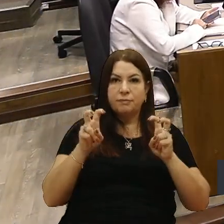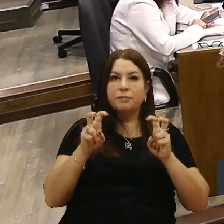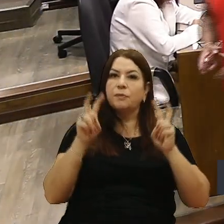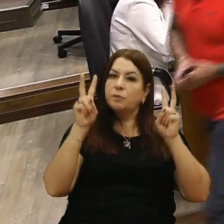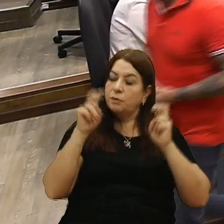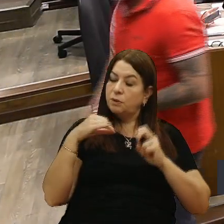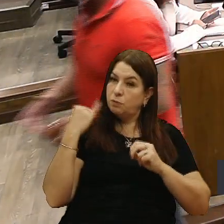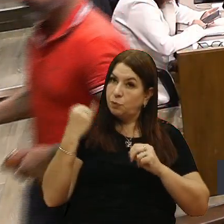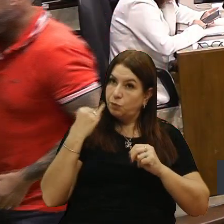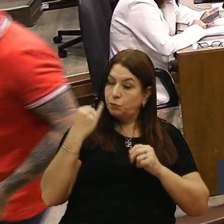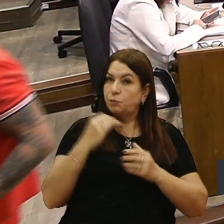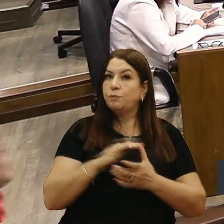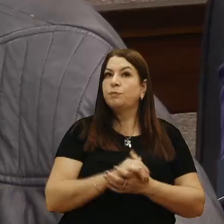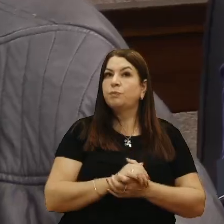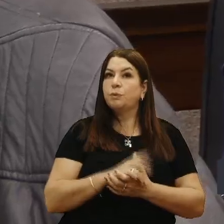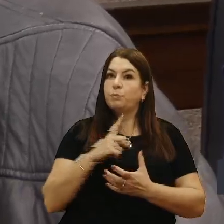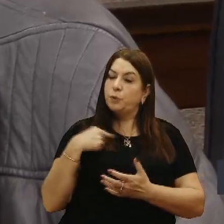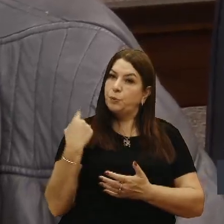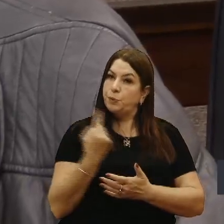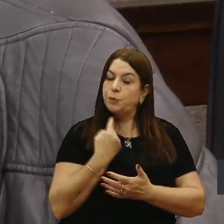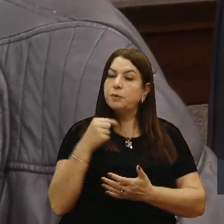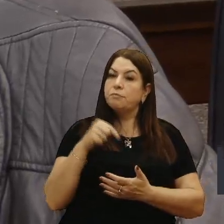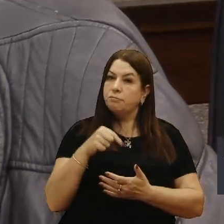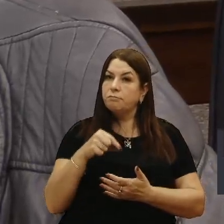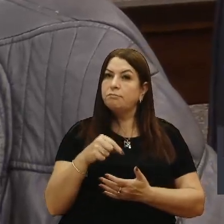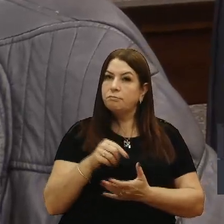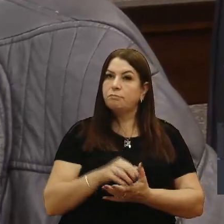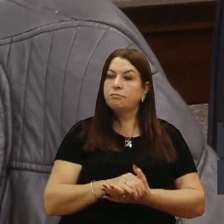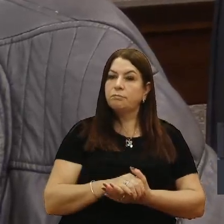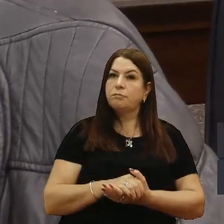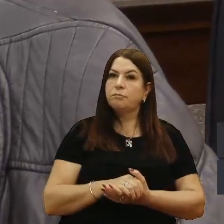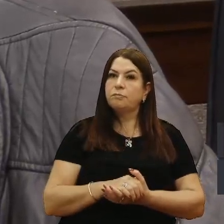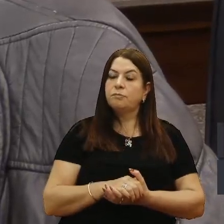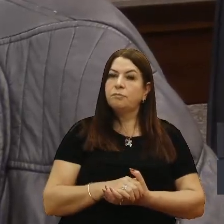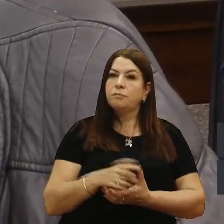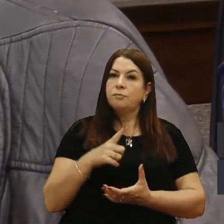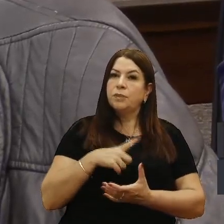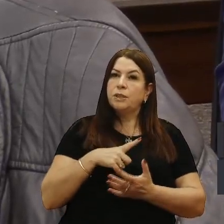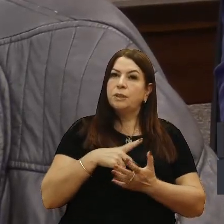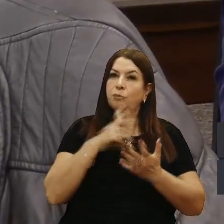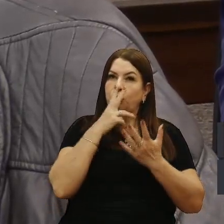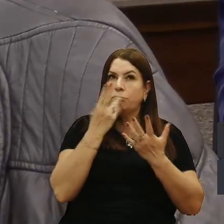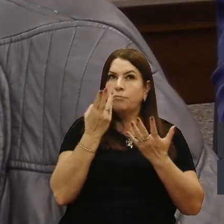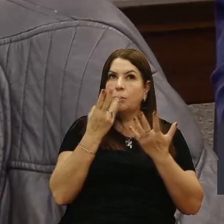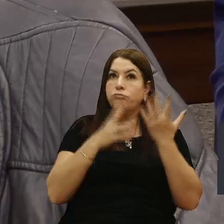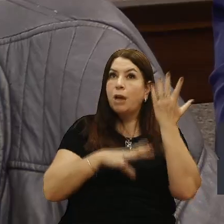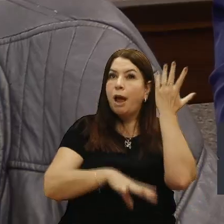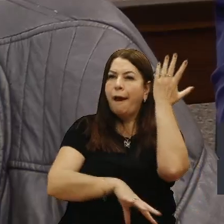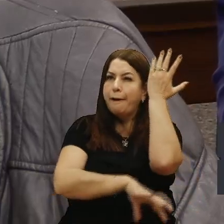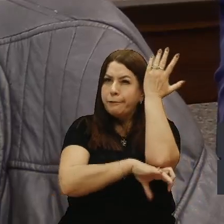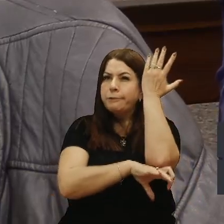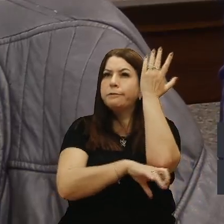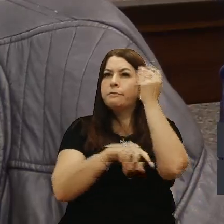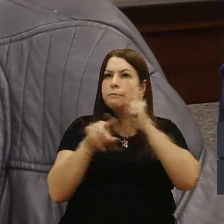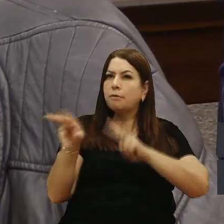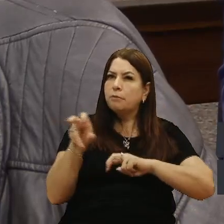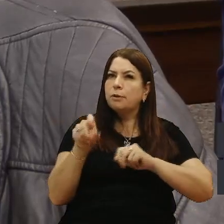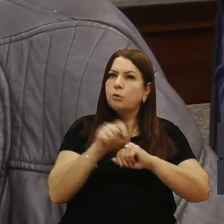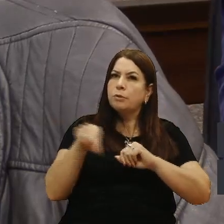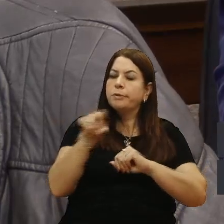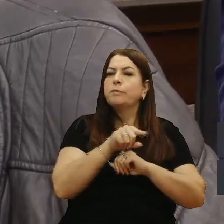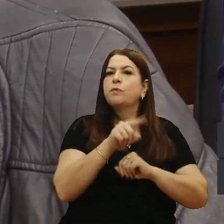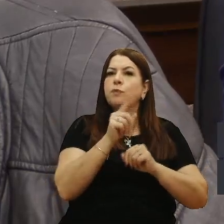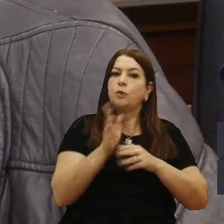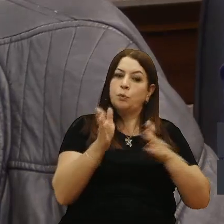muito importante para nós que temos raízes no interior, você de um lado